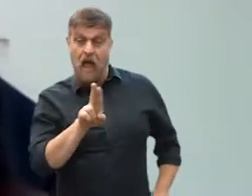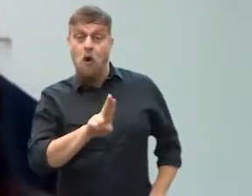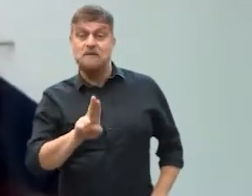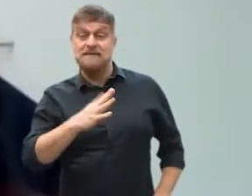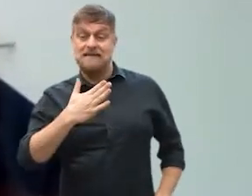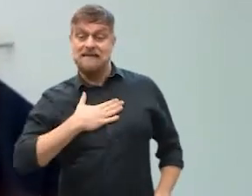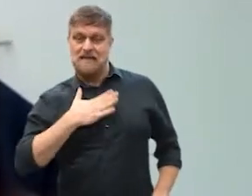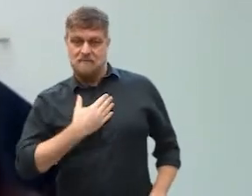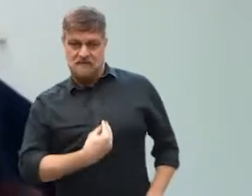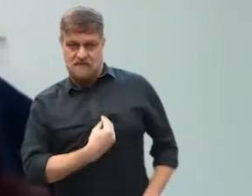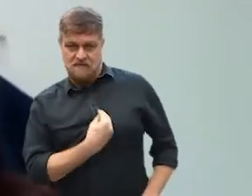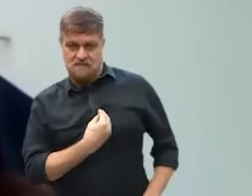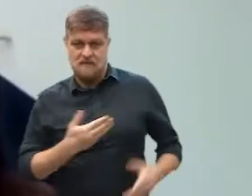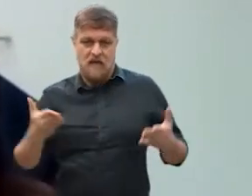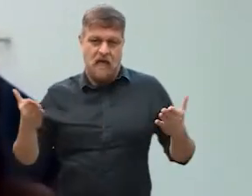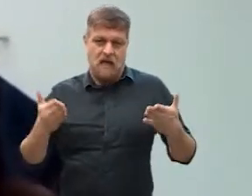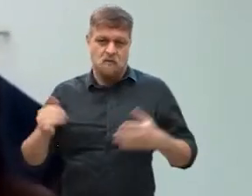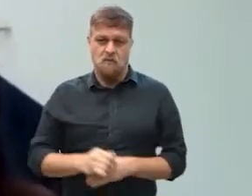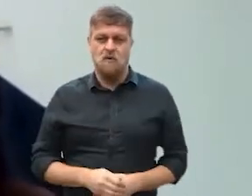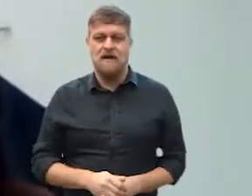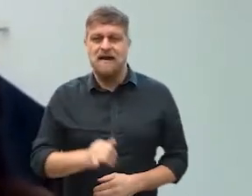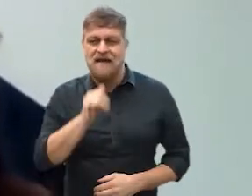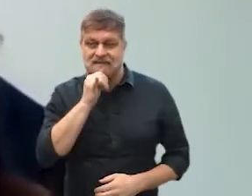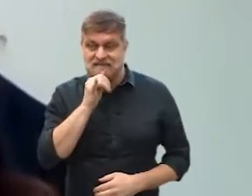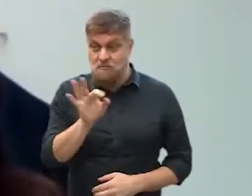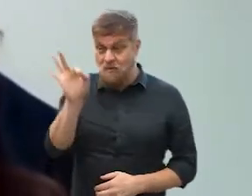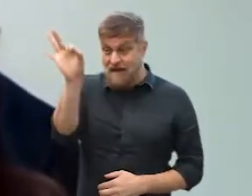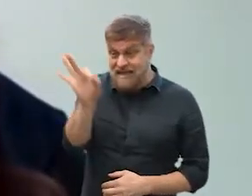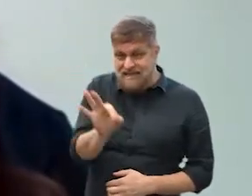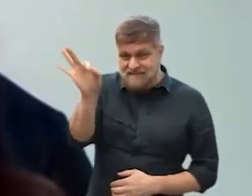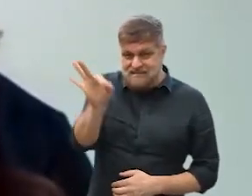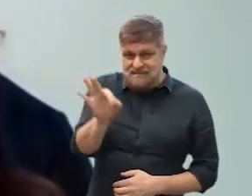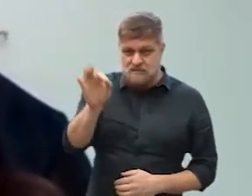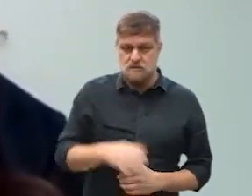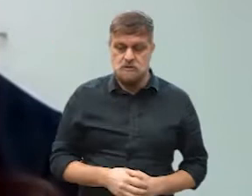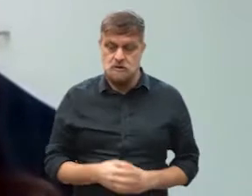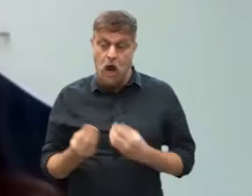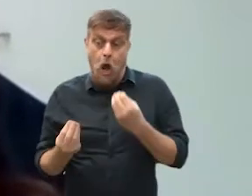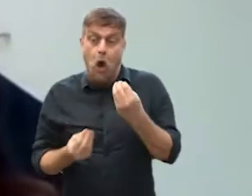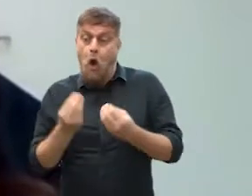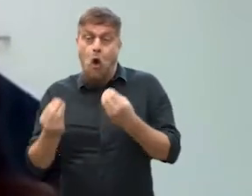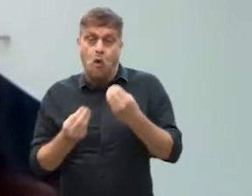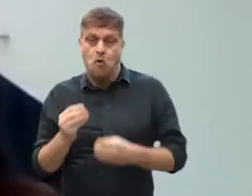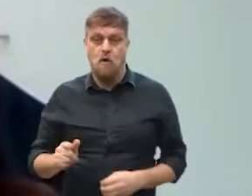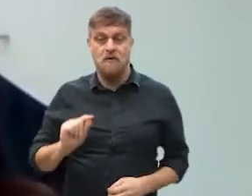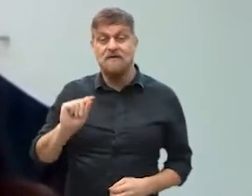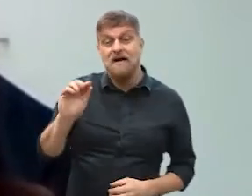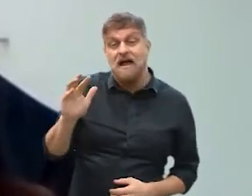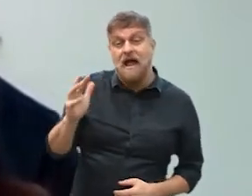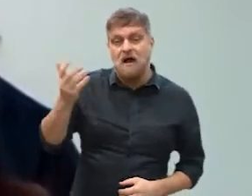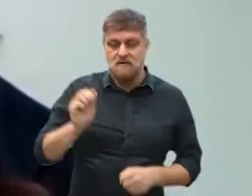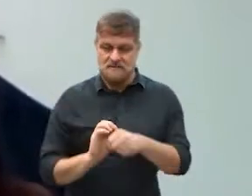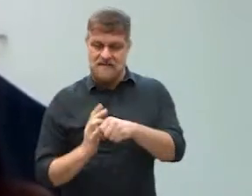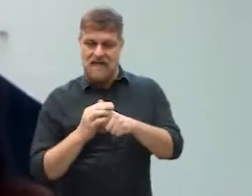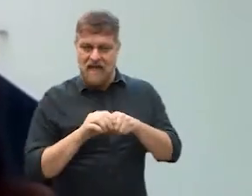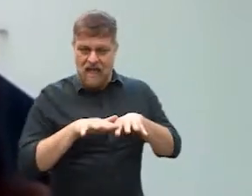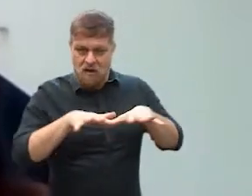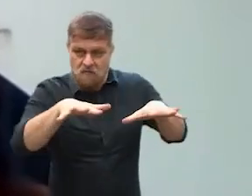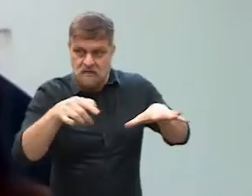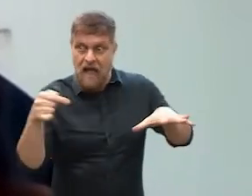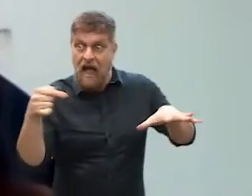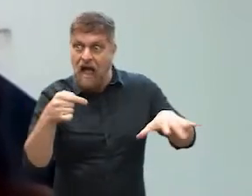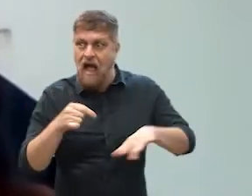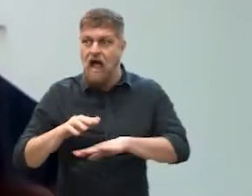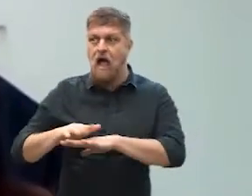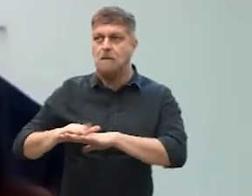por exemplo, o que a gente está vivendo agora, para entender uma estatística de como que vai ser o desenvolvimento da Covid no Brasil ao